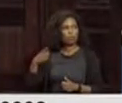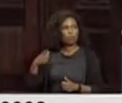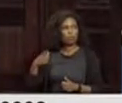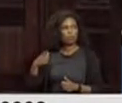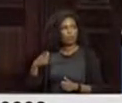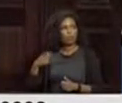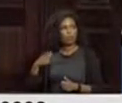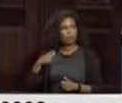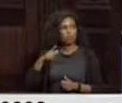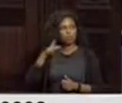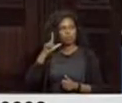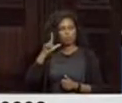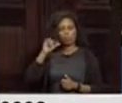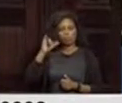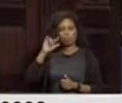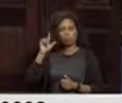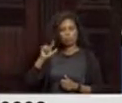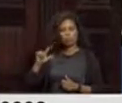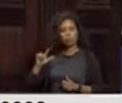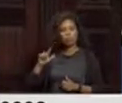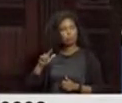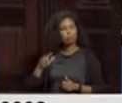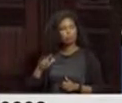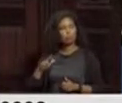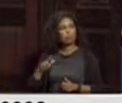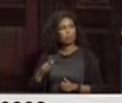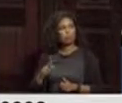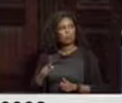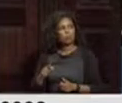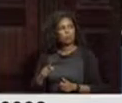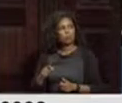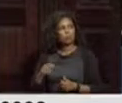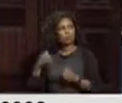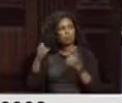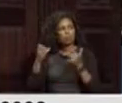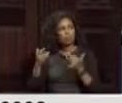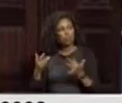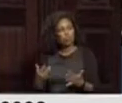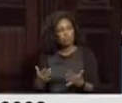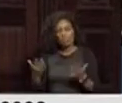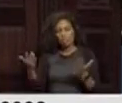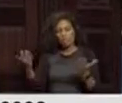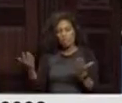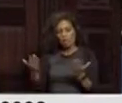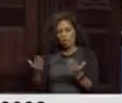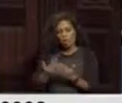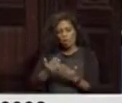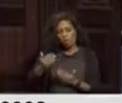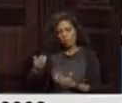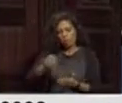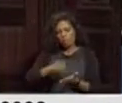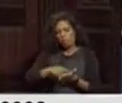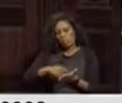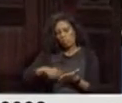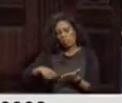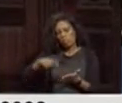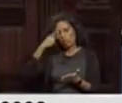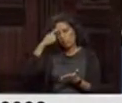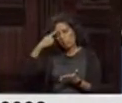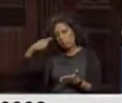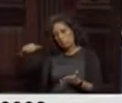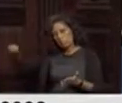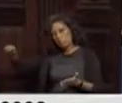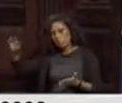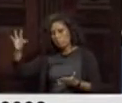Meu tempo já acabou, senhora presidente, e eu pretendo me inscrever para falar essa semana inteira, e aí terei tempo